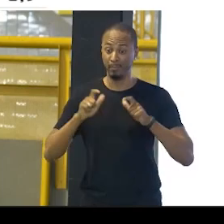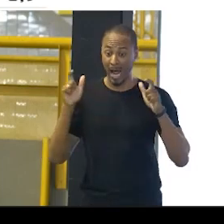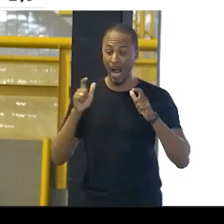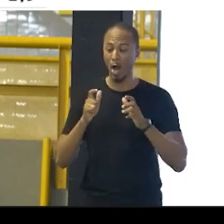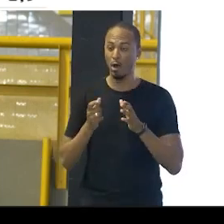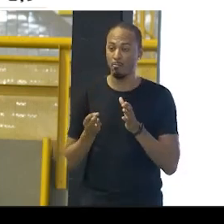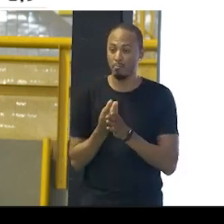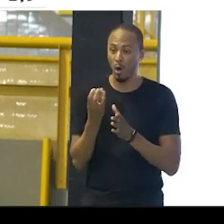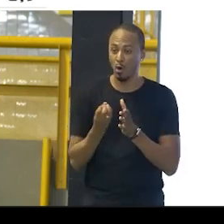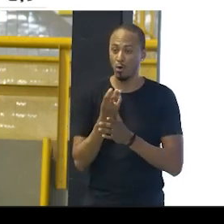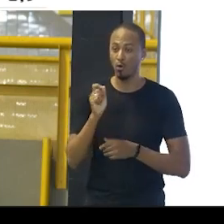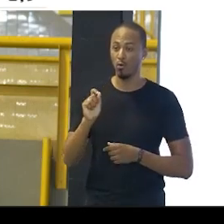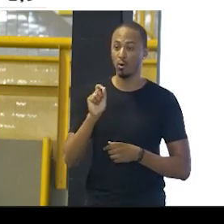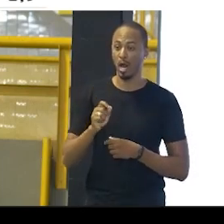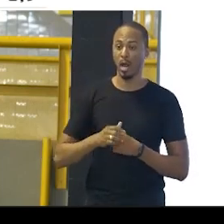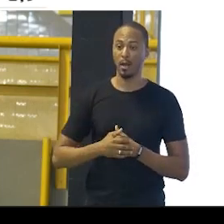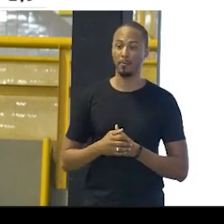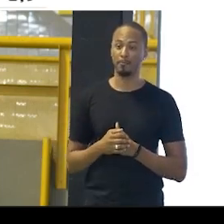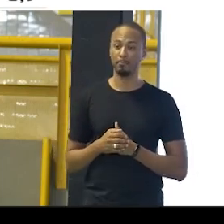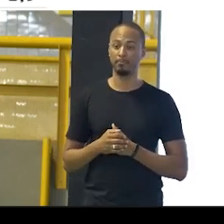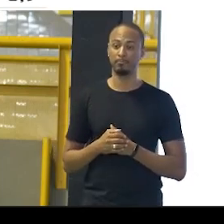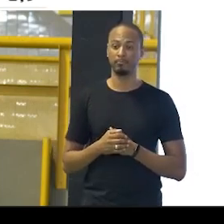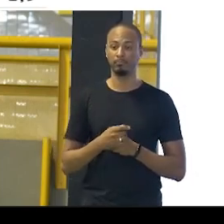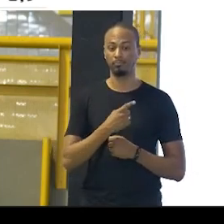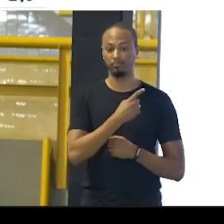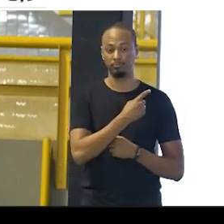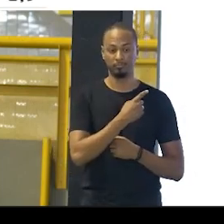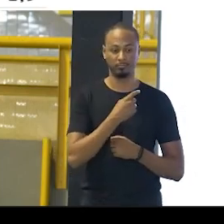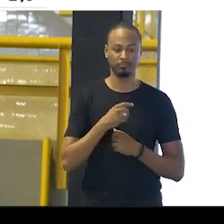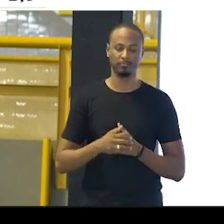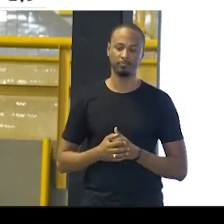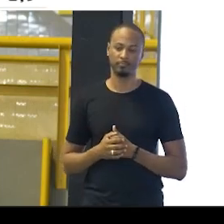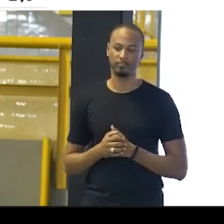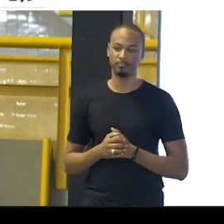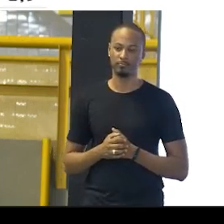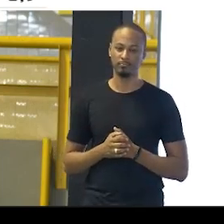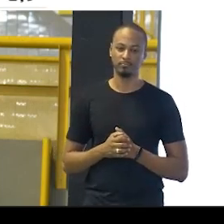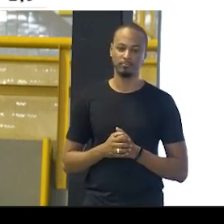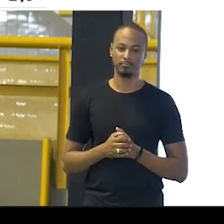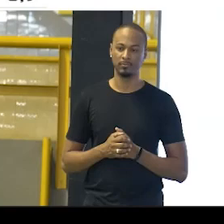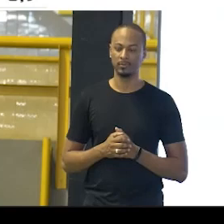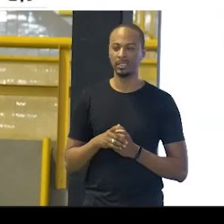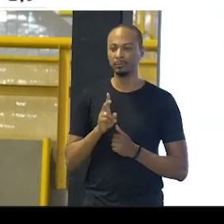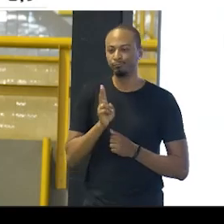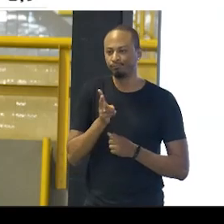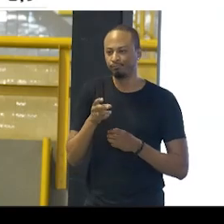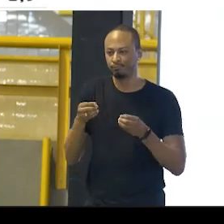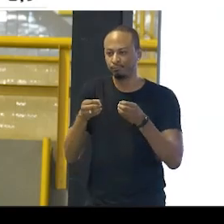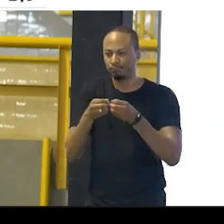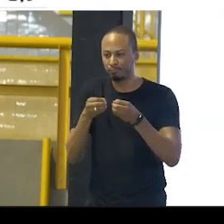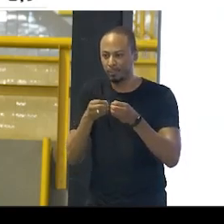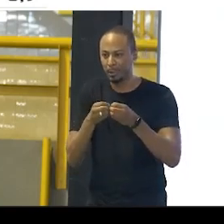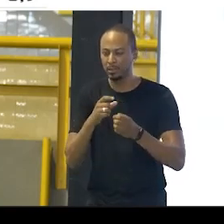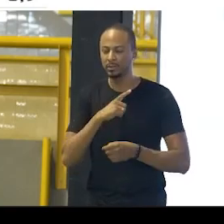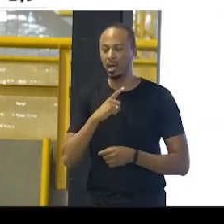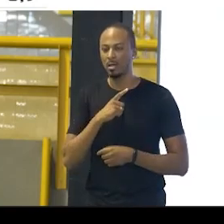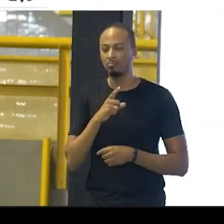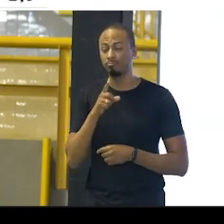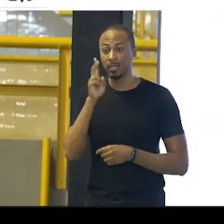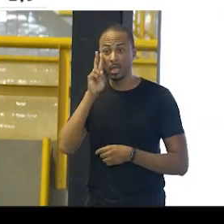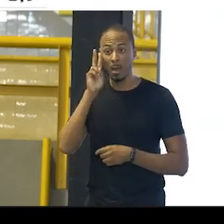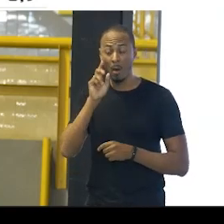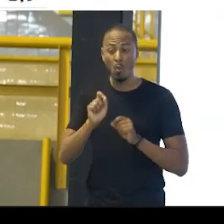reservas. Arábia Saudita, Estados Unidos e Rússia, que estão ali pertinho, sempre pertinho. Lembra sempre do seguinte, os